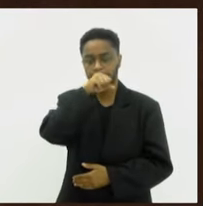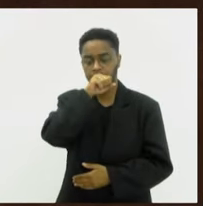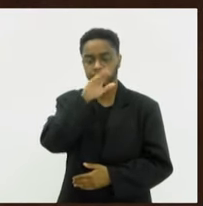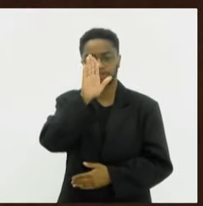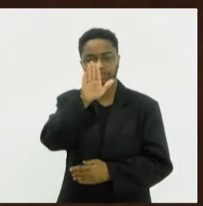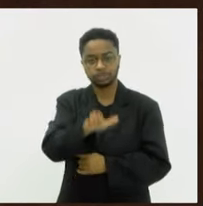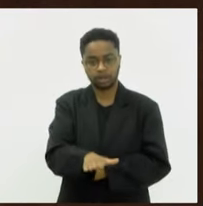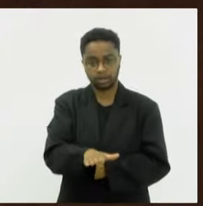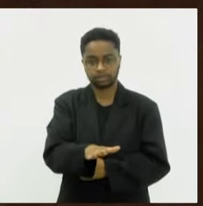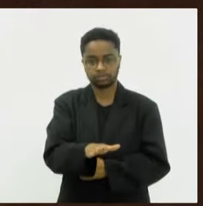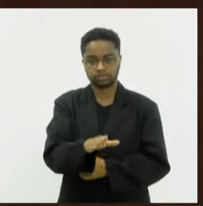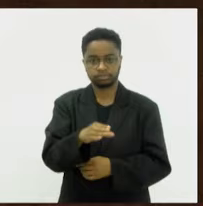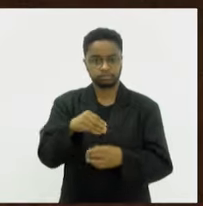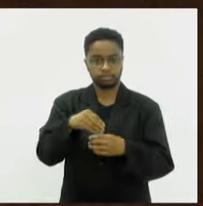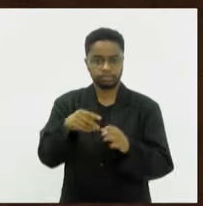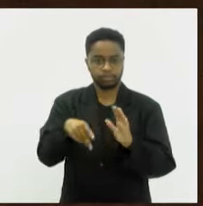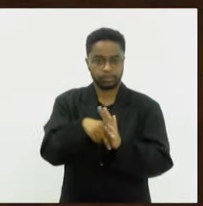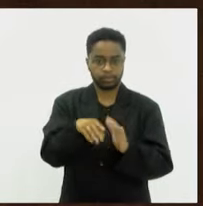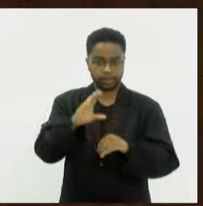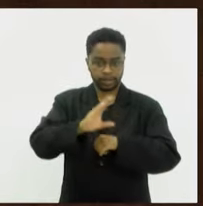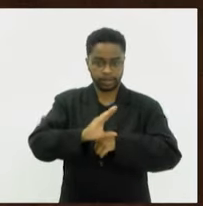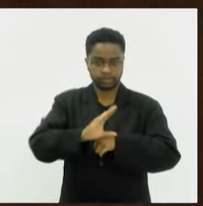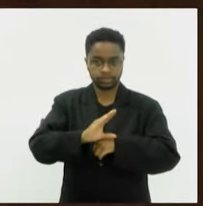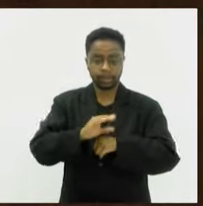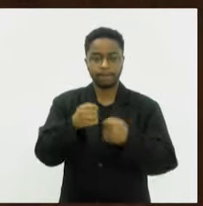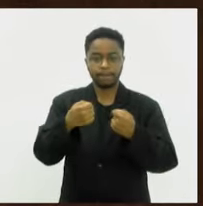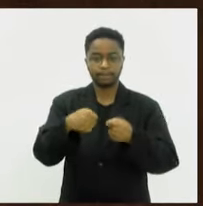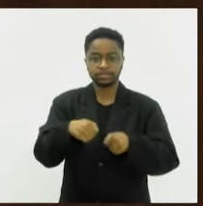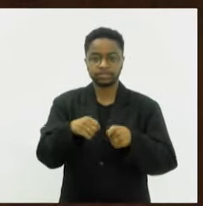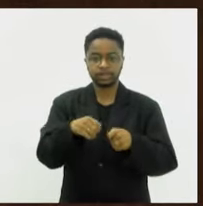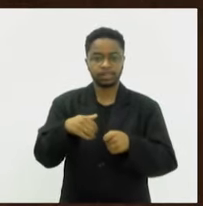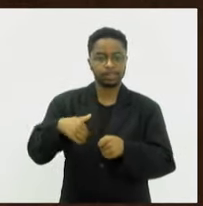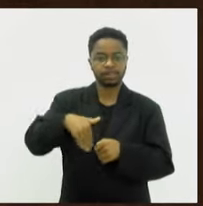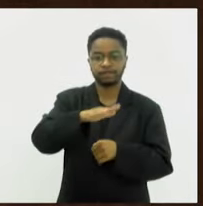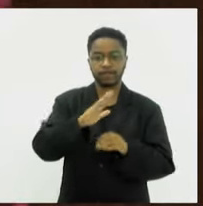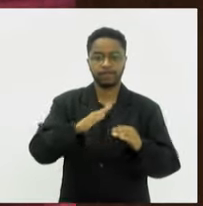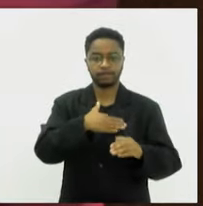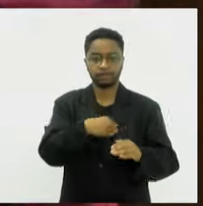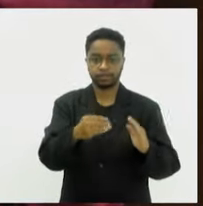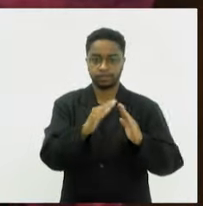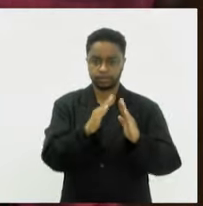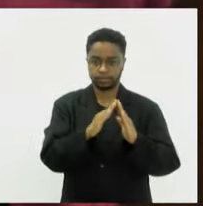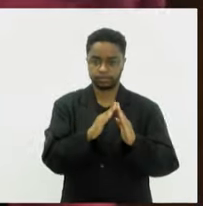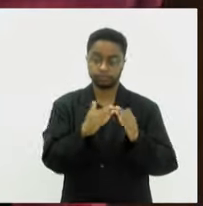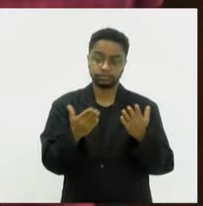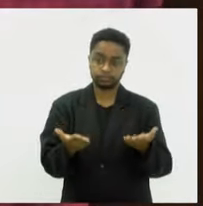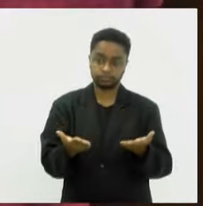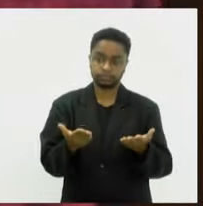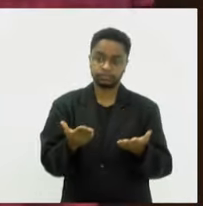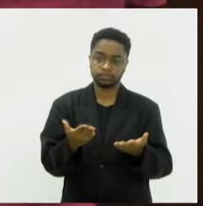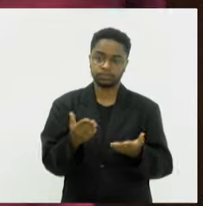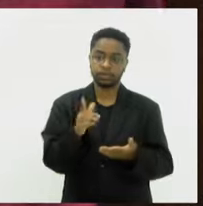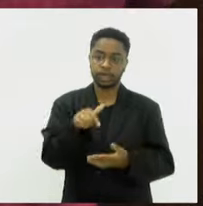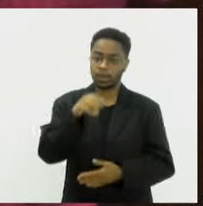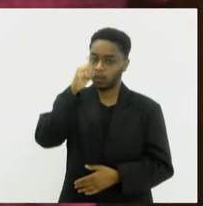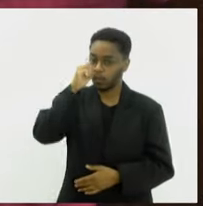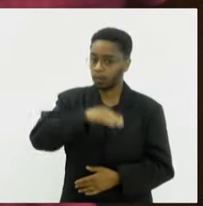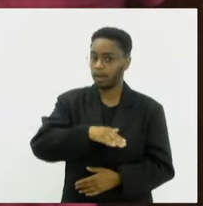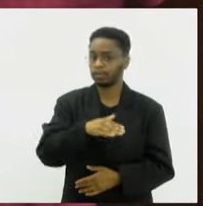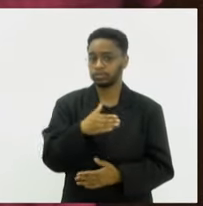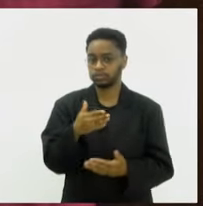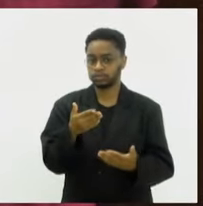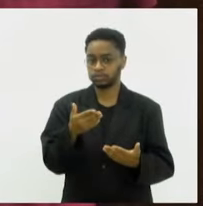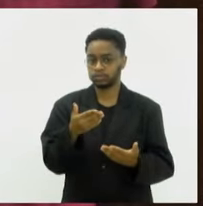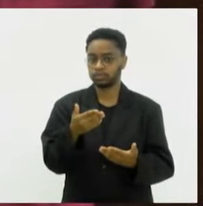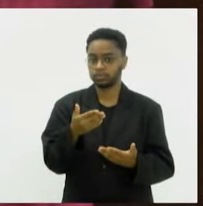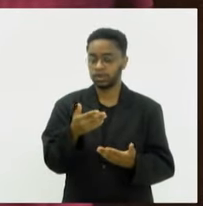tarde de uma creche para buscar sua filha autista porque a menina estava incomodando? Isso é um absurdo. Então, eu deixo aqui